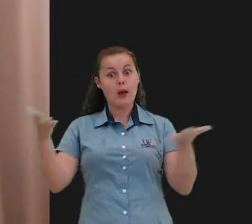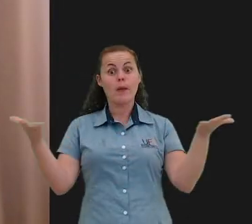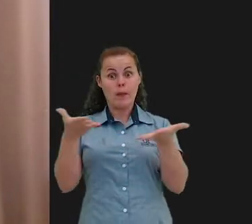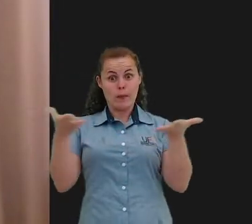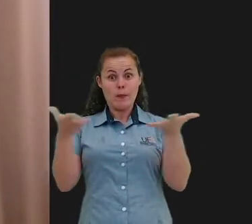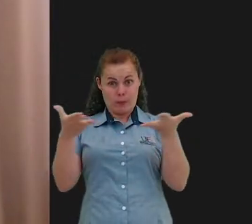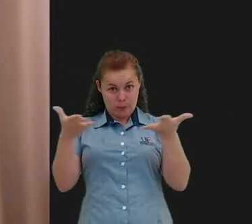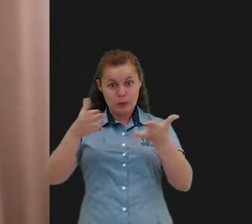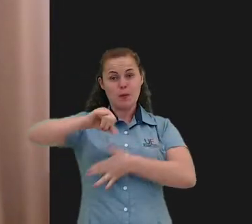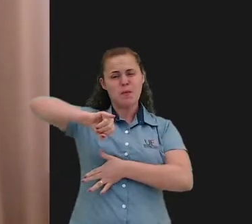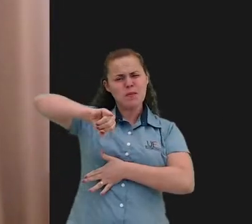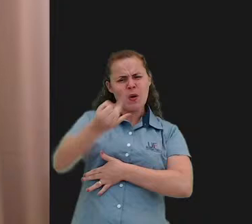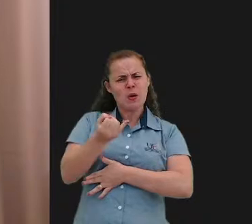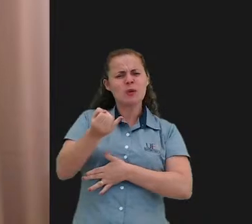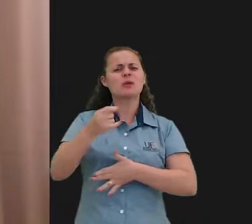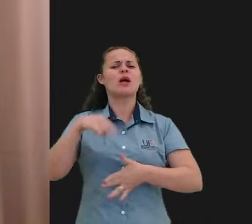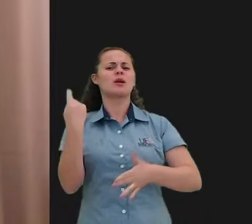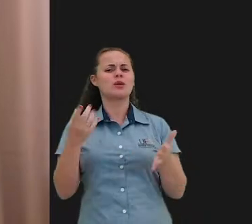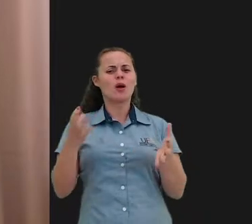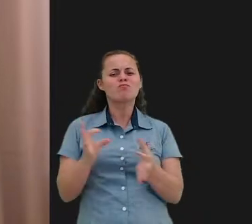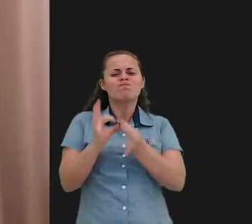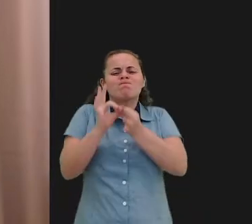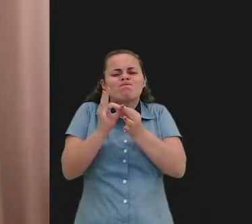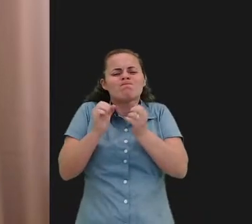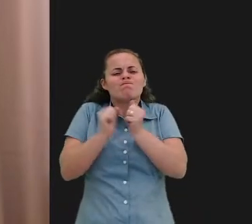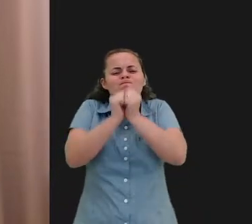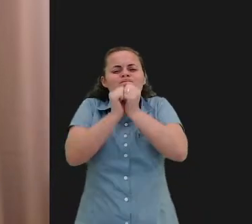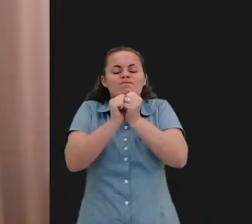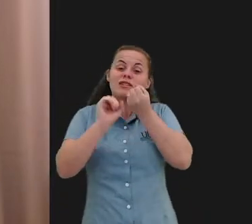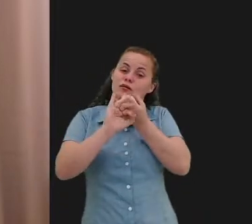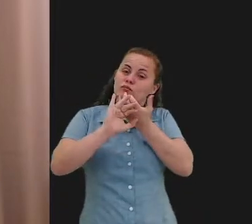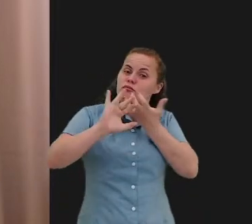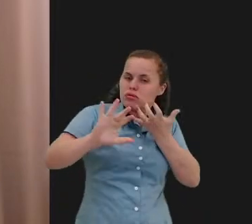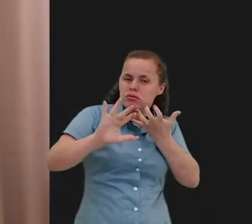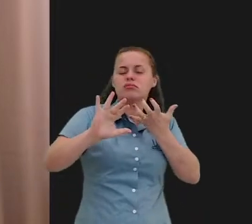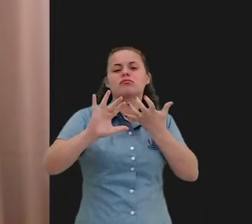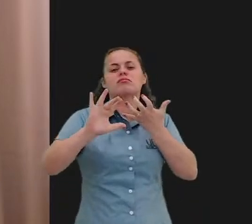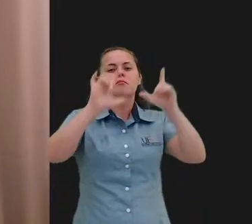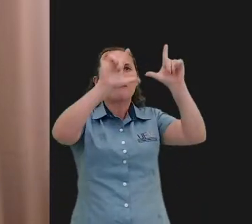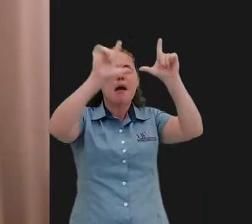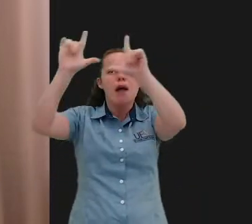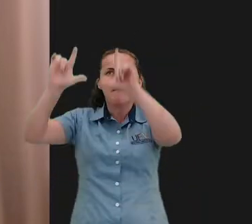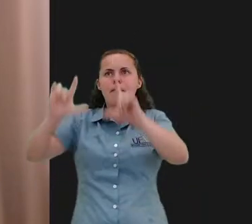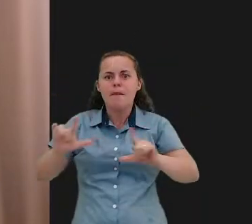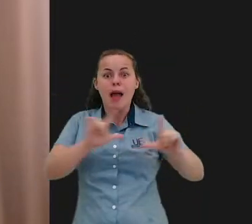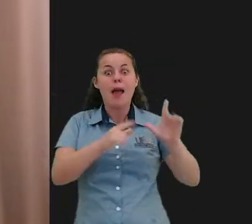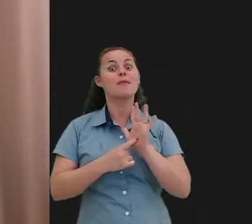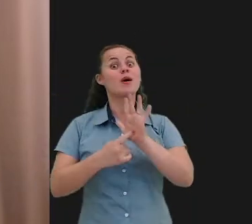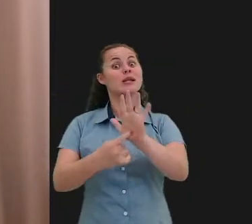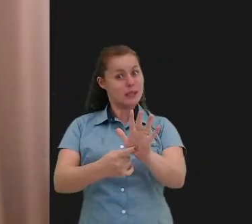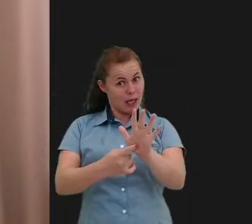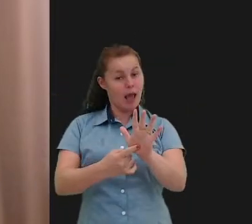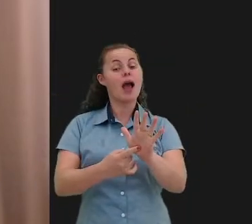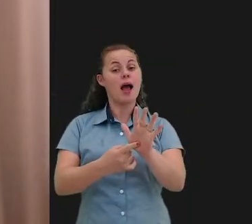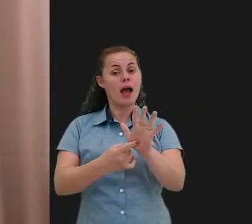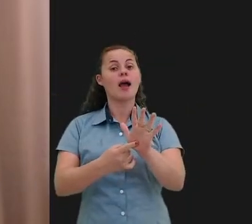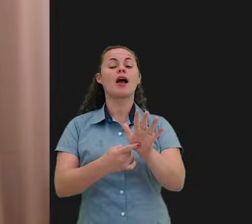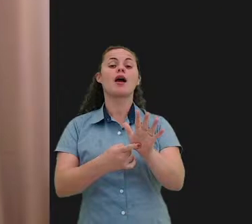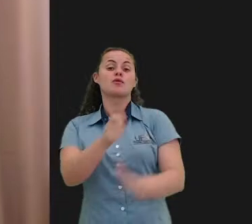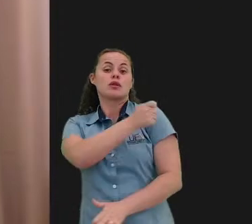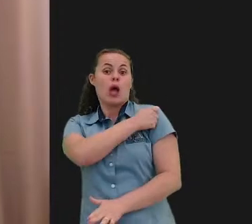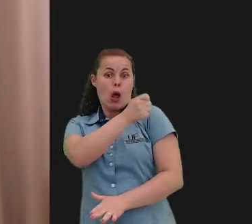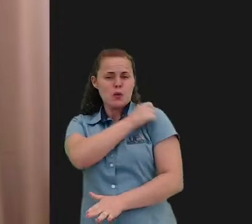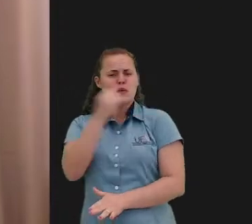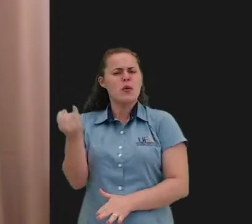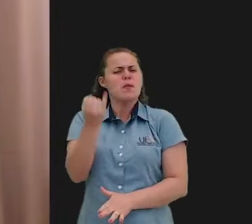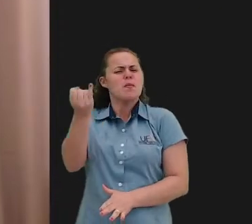a oportunidade de estarmos juntos, mesmo que virtualmente, e de mostrar a nossos estudantes o quão importante eles são